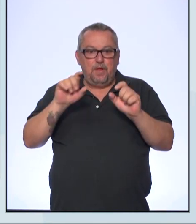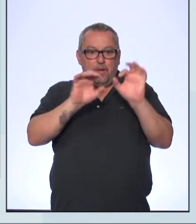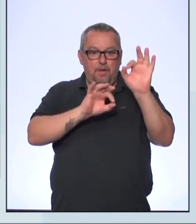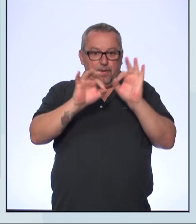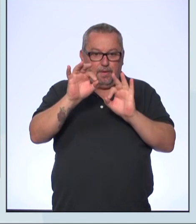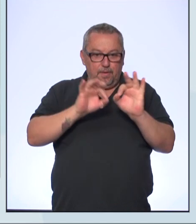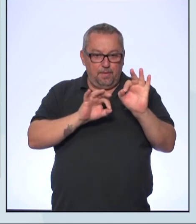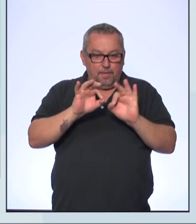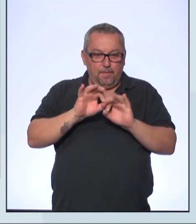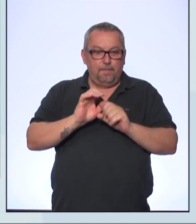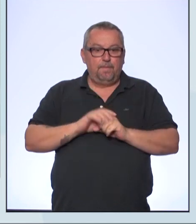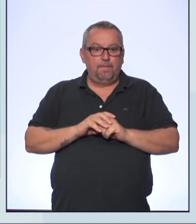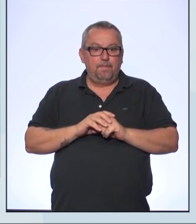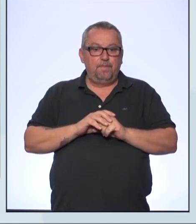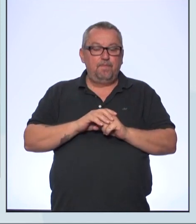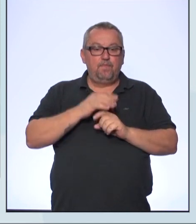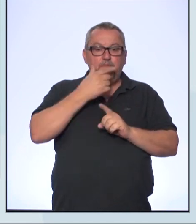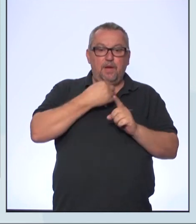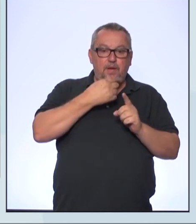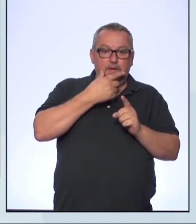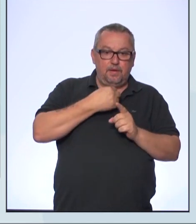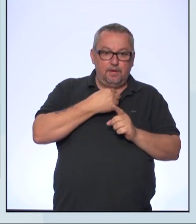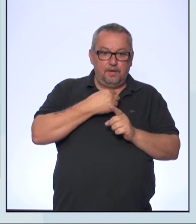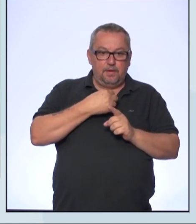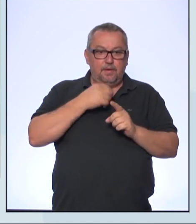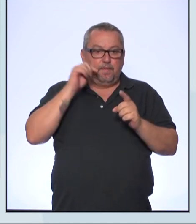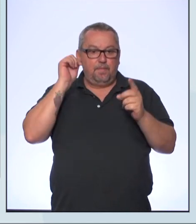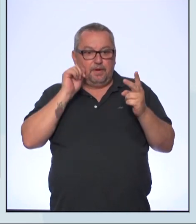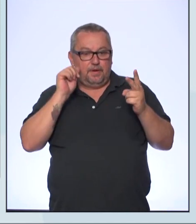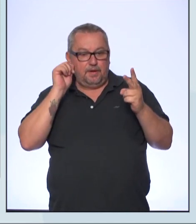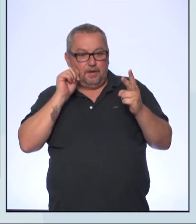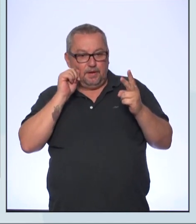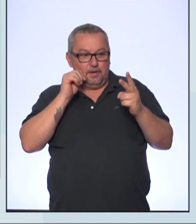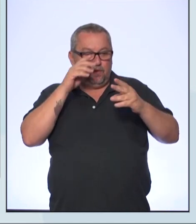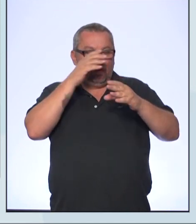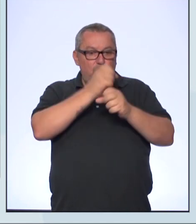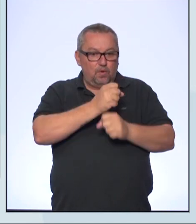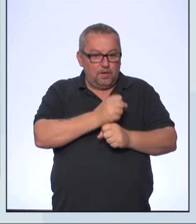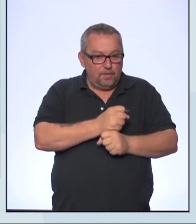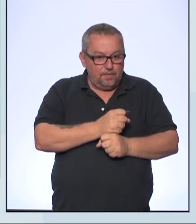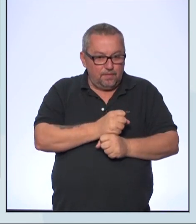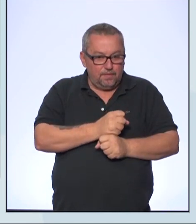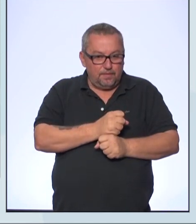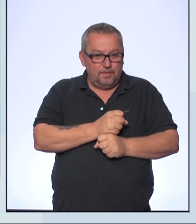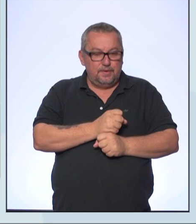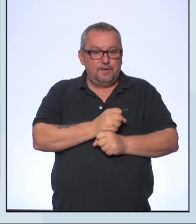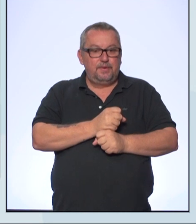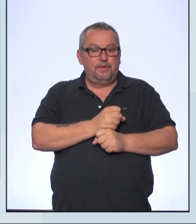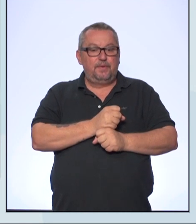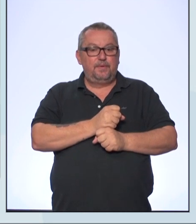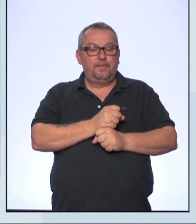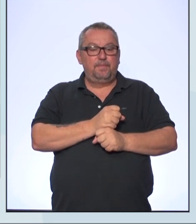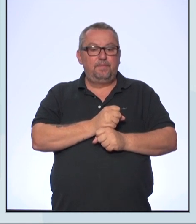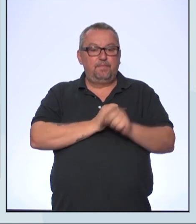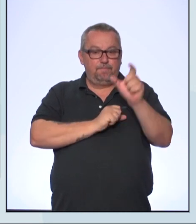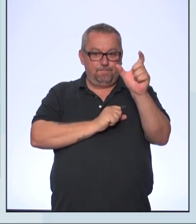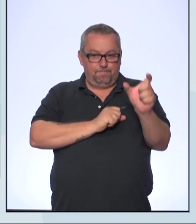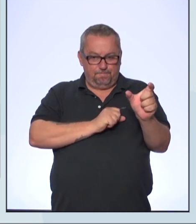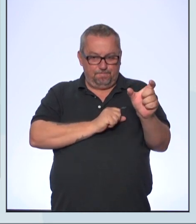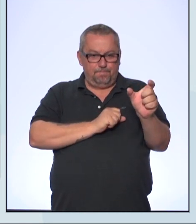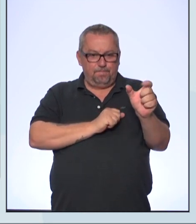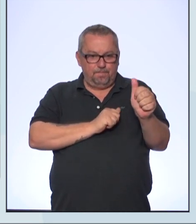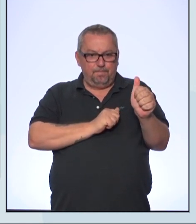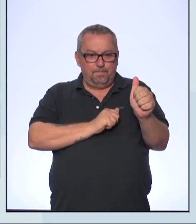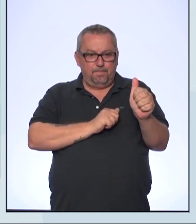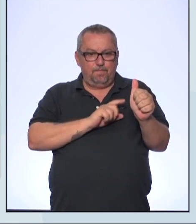uma tabela lá, ó, meninos, montei uma tabela meninas, 18, 22, total 40. Beleza, até